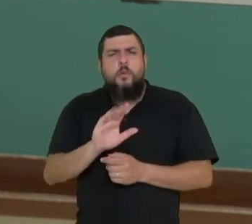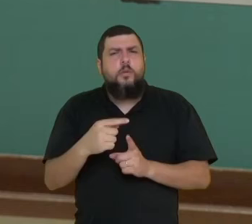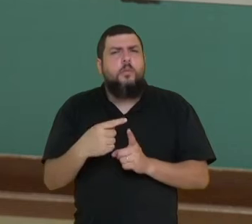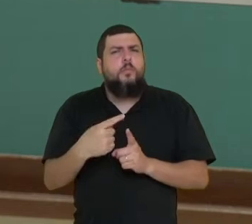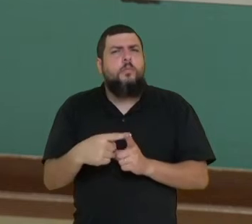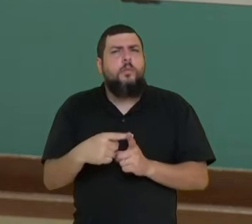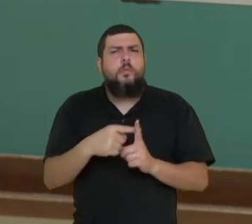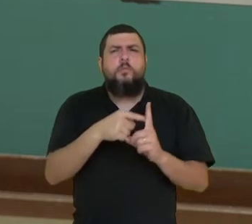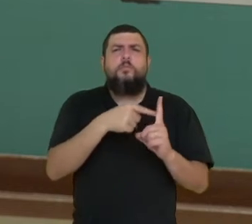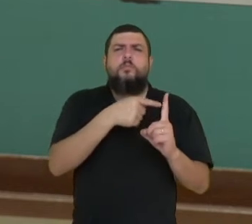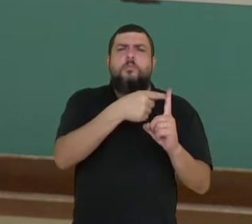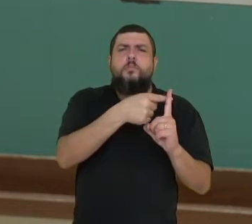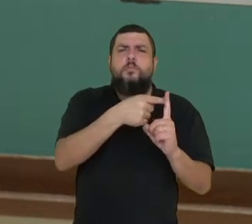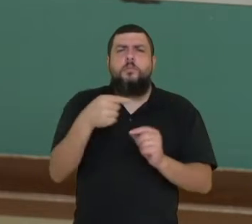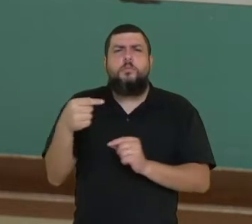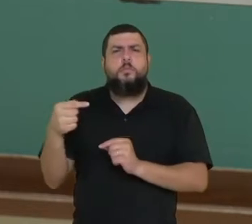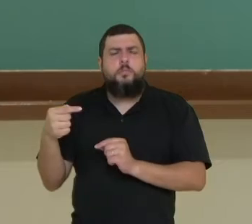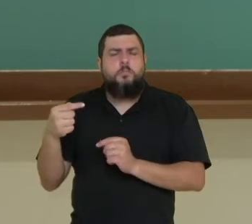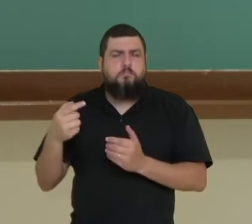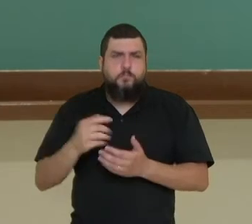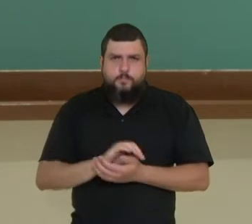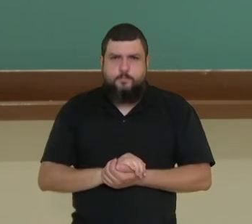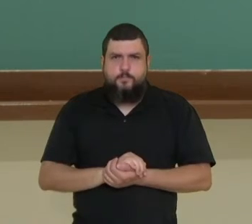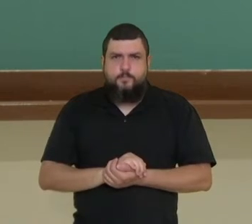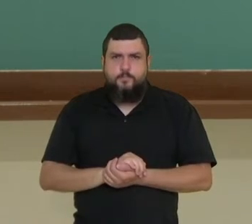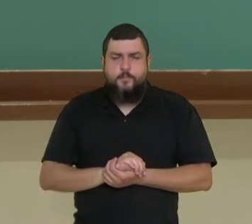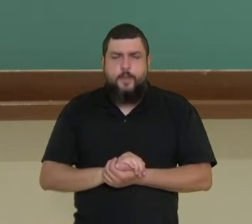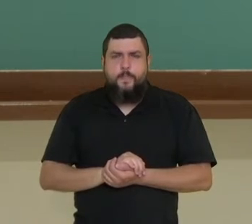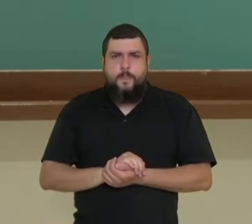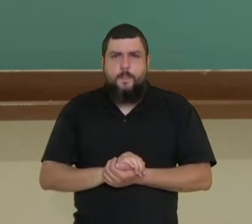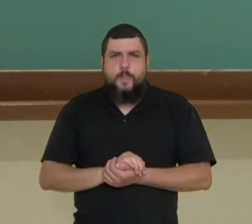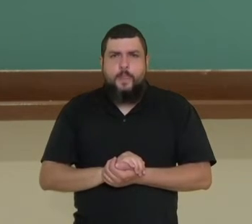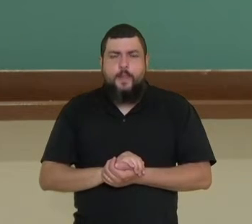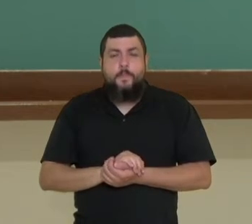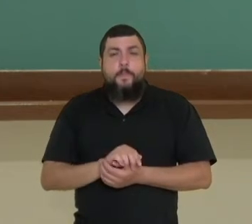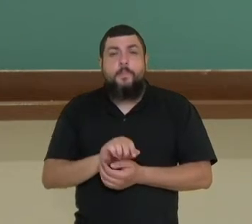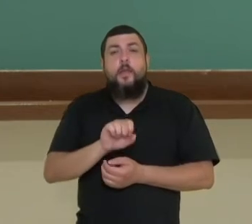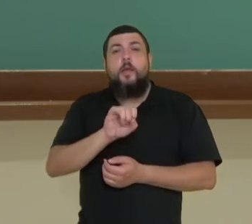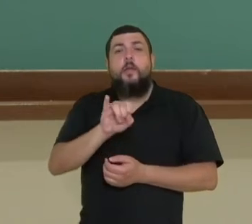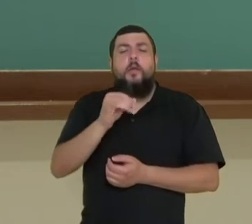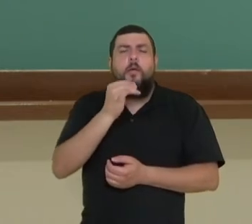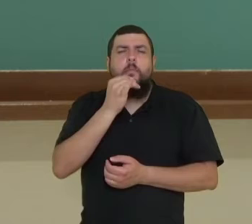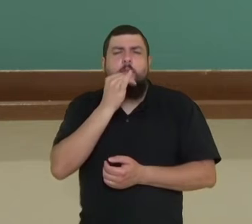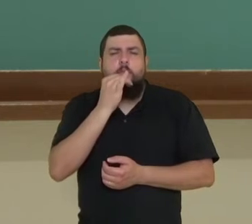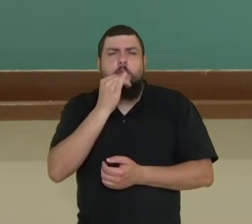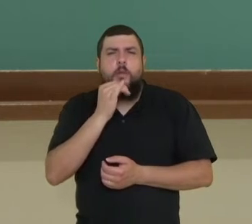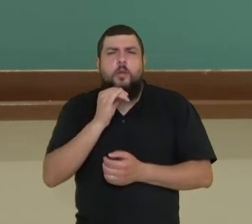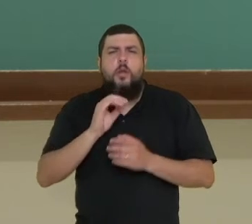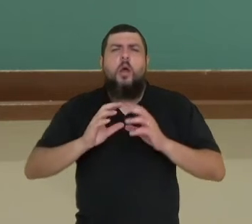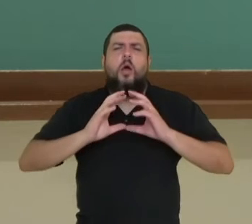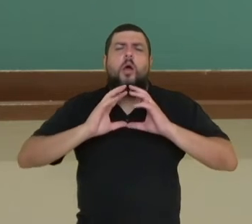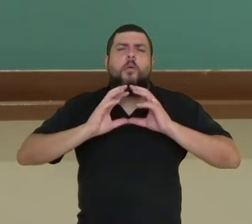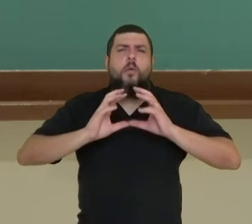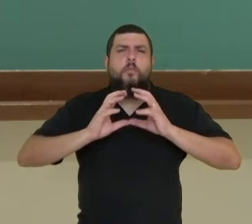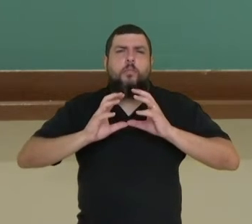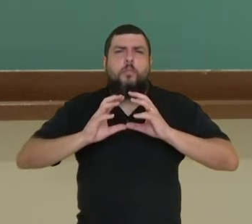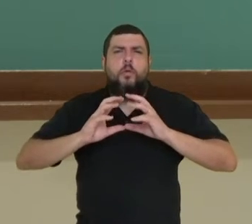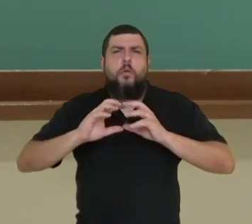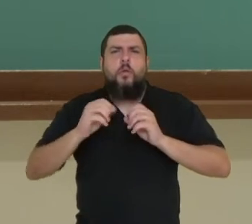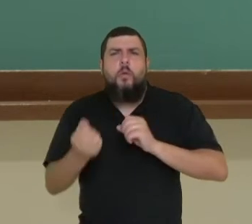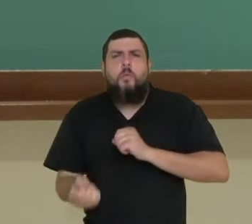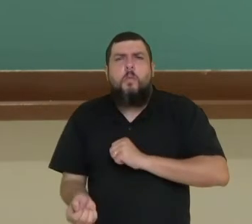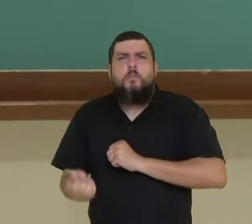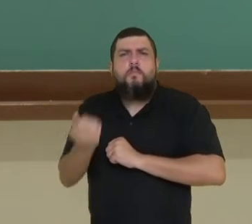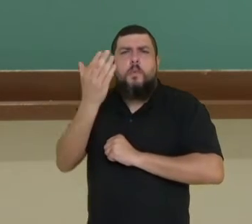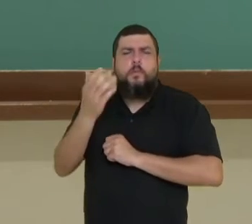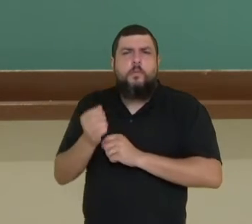negativo? Bem, vamos lá. Imagina que eu lance um objeto para cima. Eu vou jogar uma bolinha, certo? Uma coisa simples.